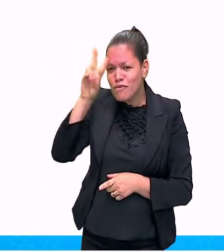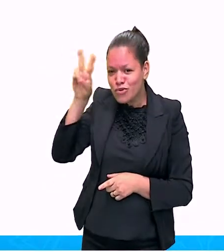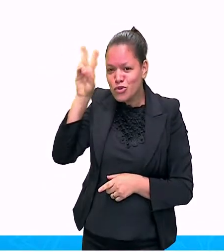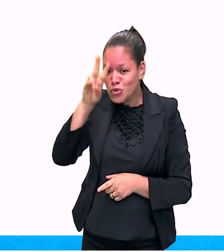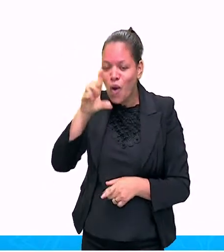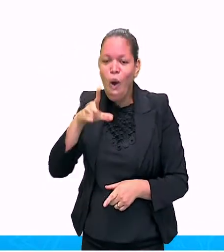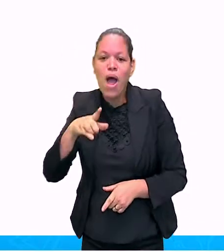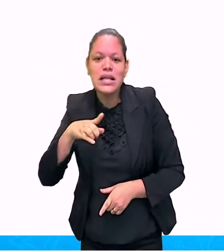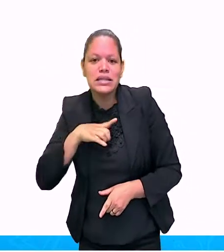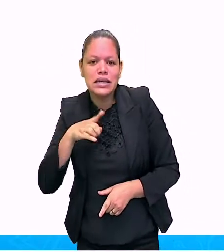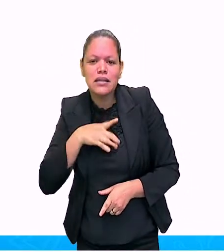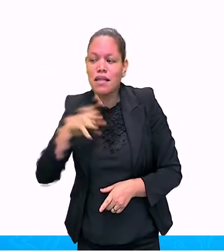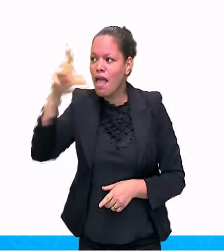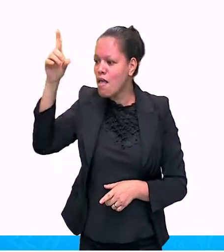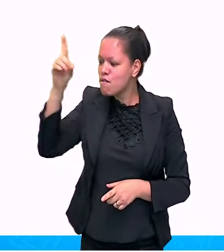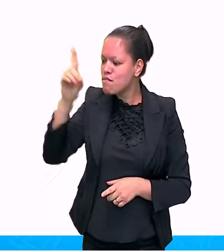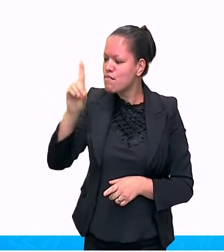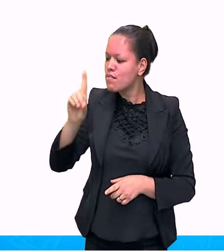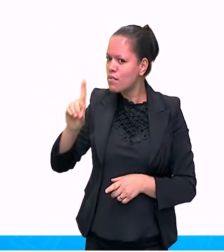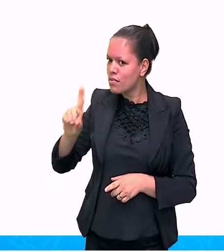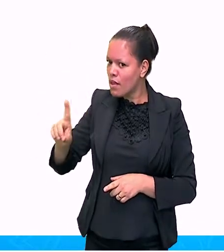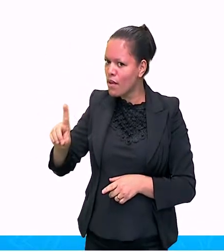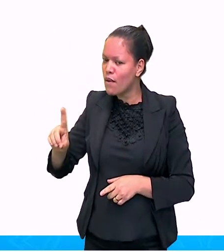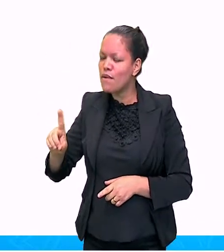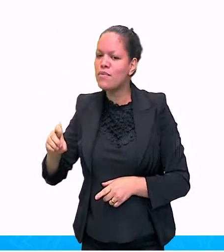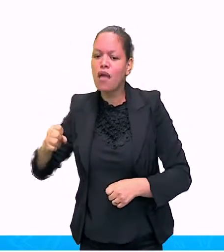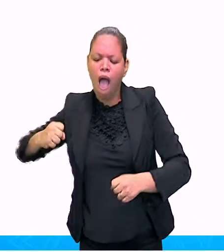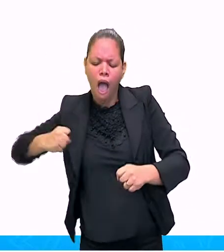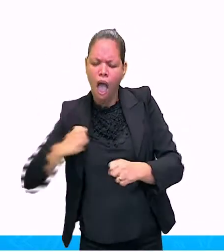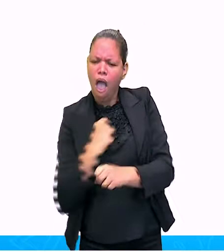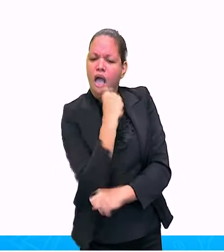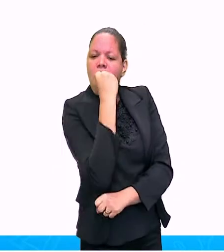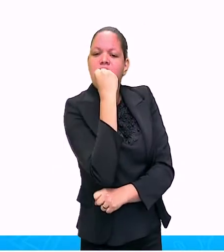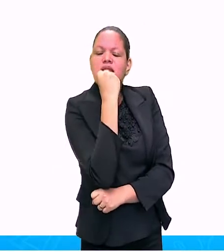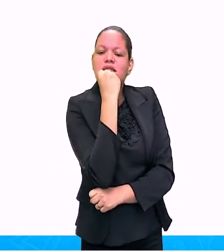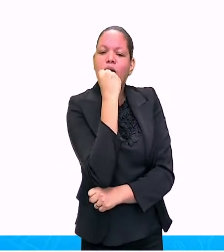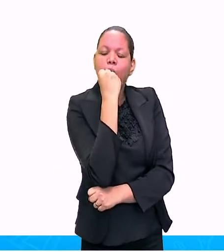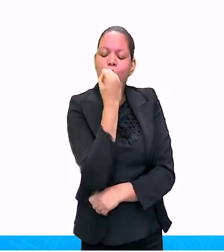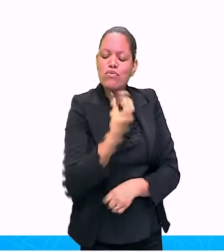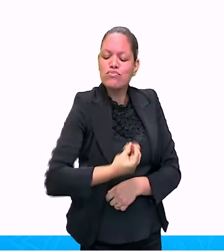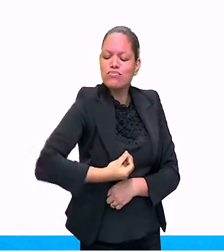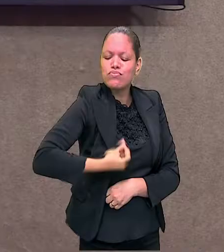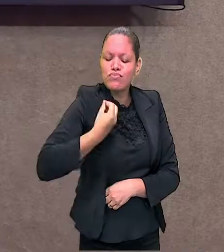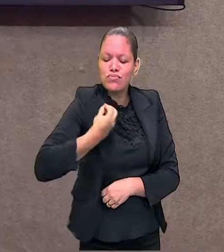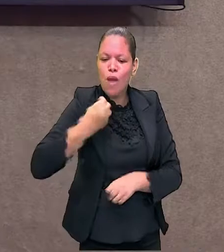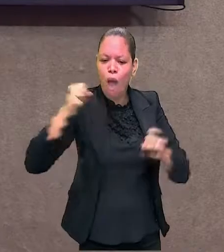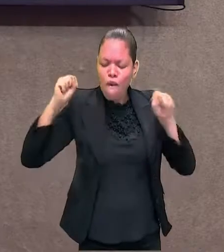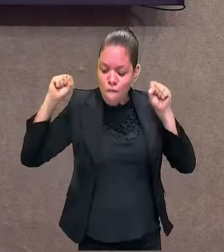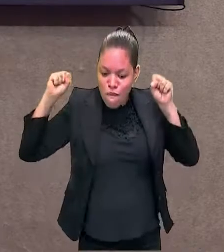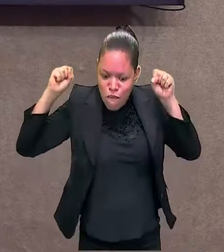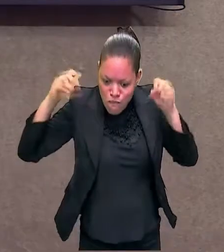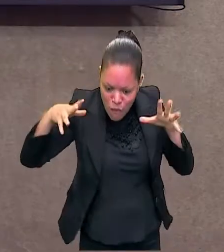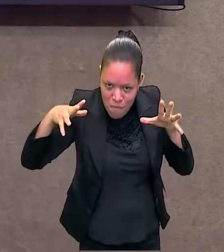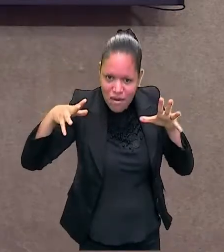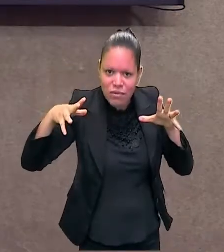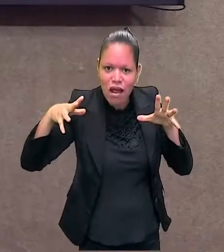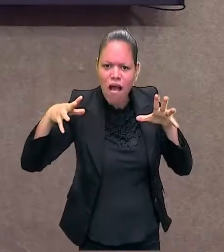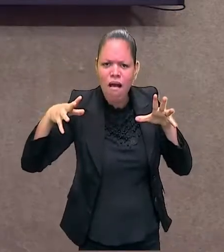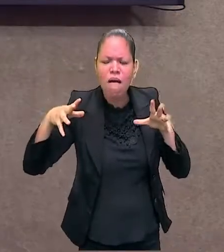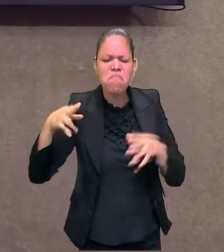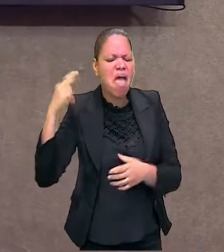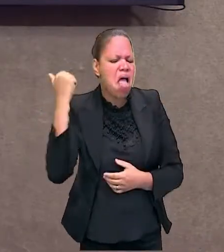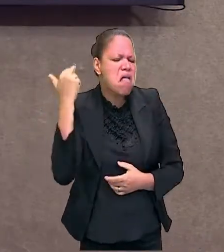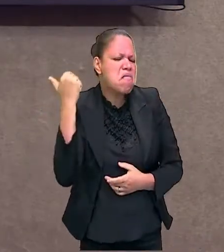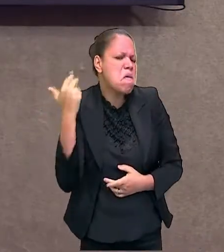possuem a participação de deuses, heróis e seres sobrenaturais. É muito comum a